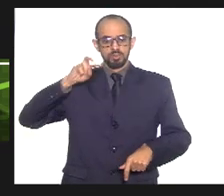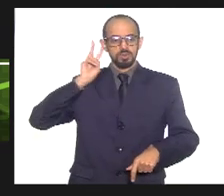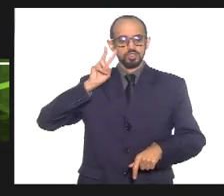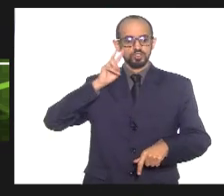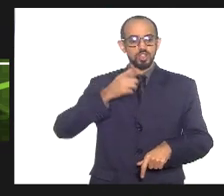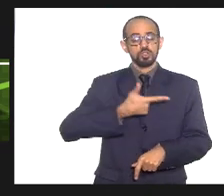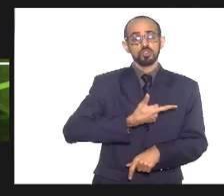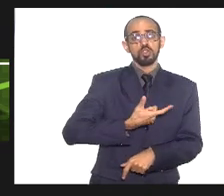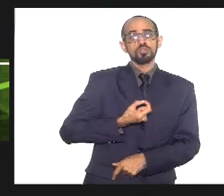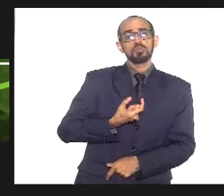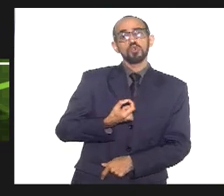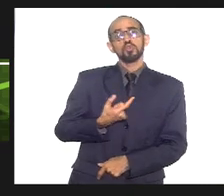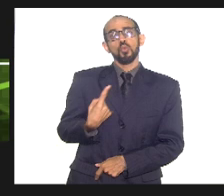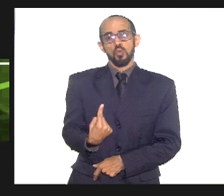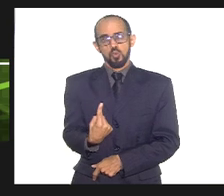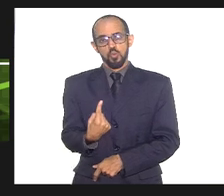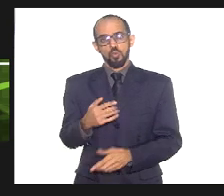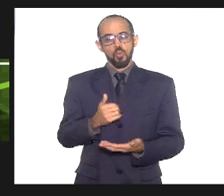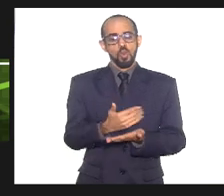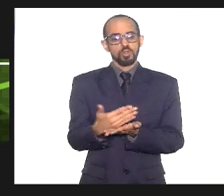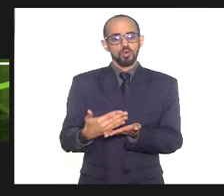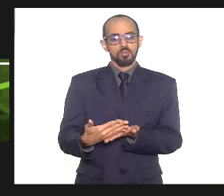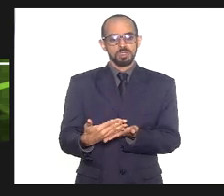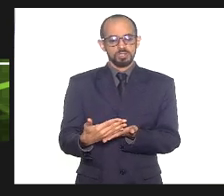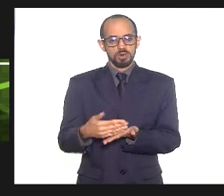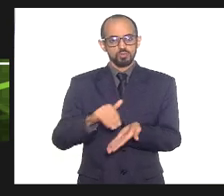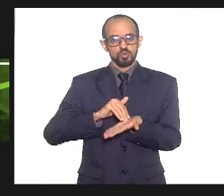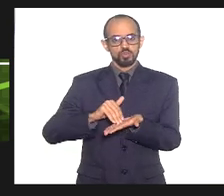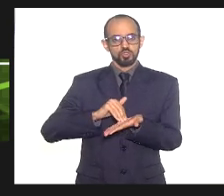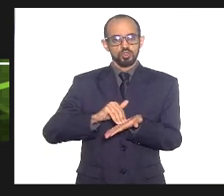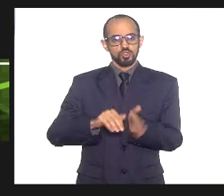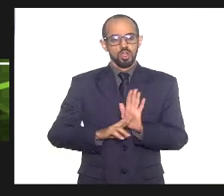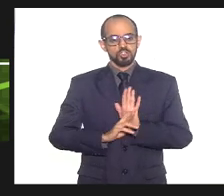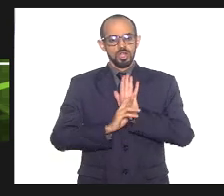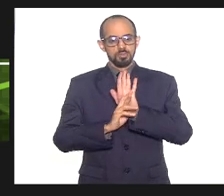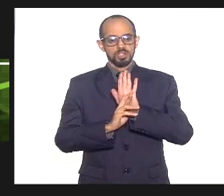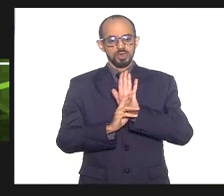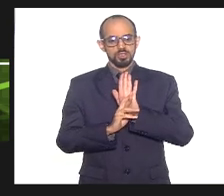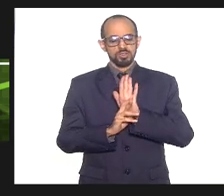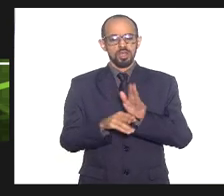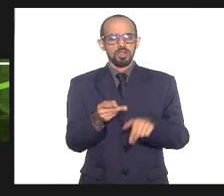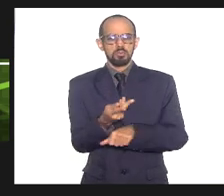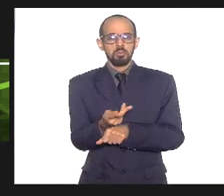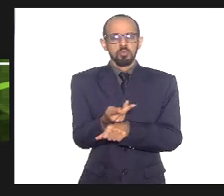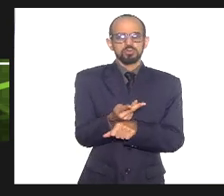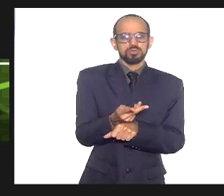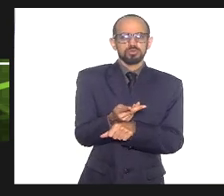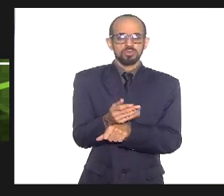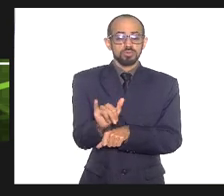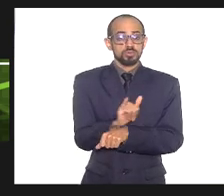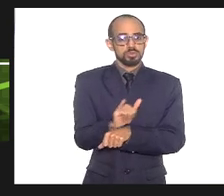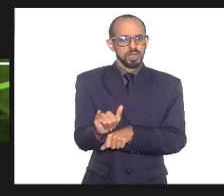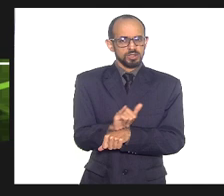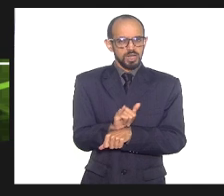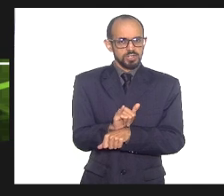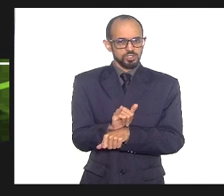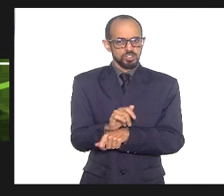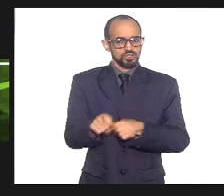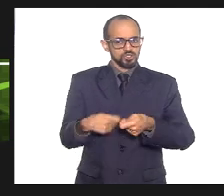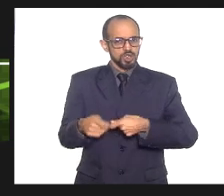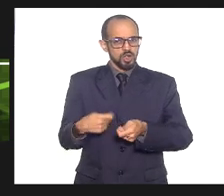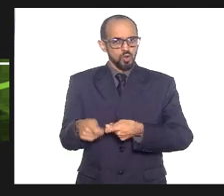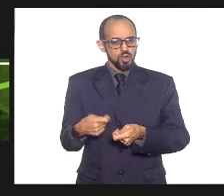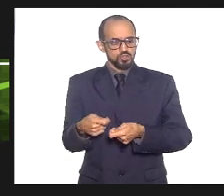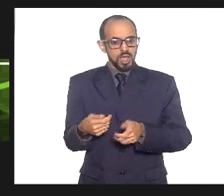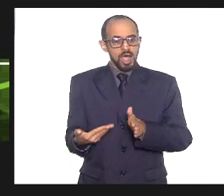demos entrar no país, inicialmente com o escritório de representação, buscando opções de negócios, até a concretização do nosso